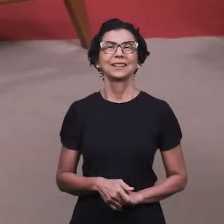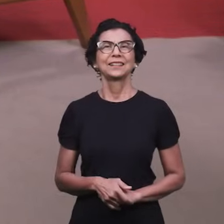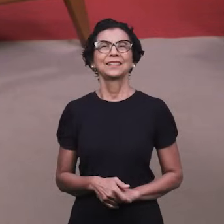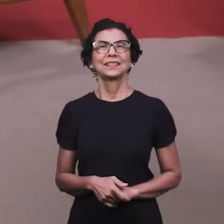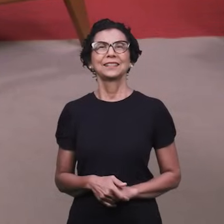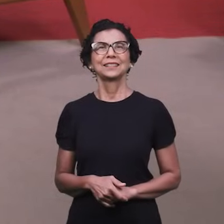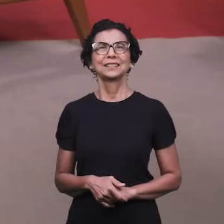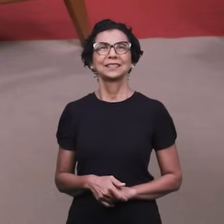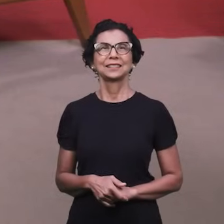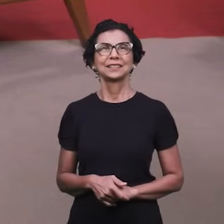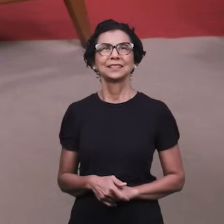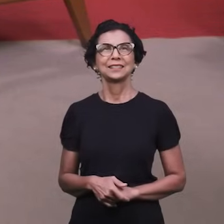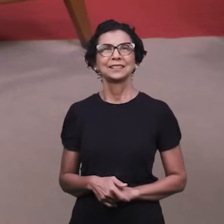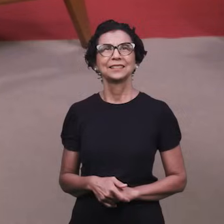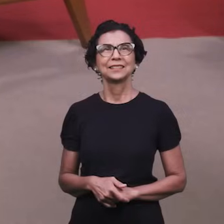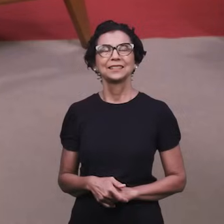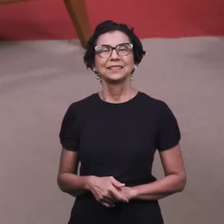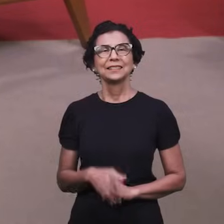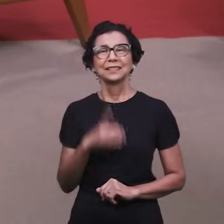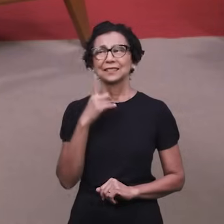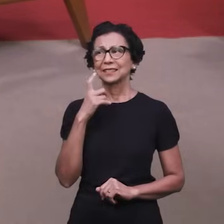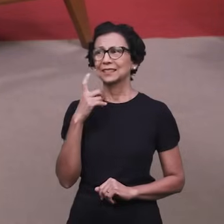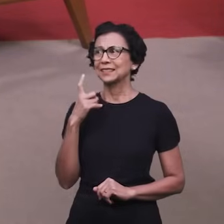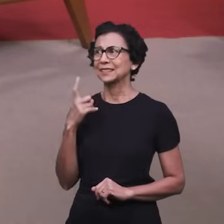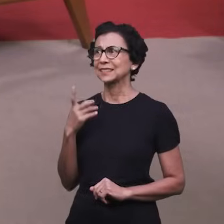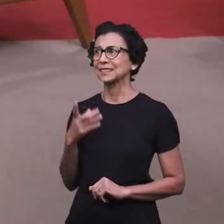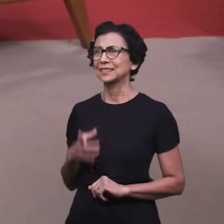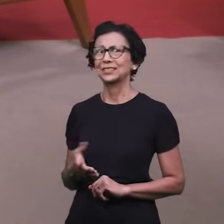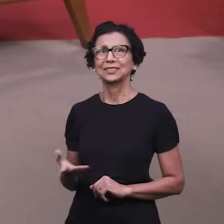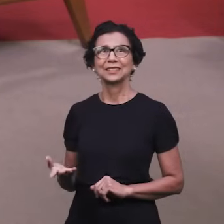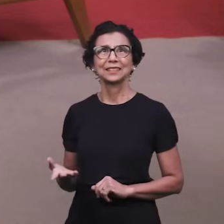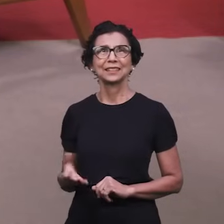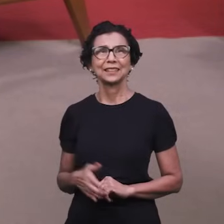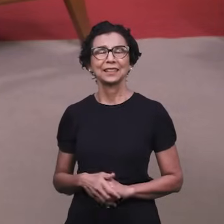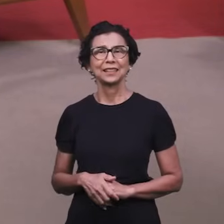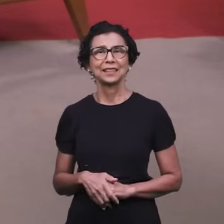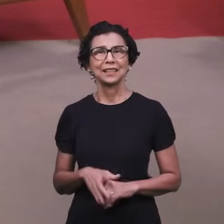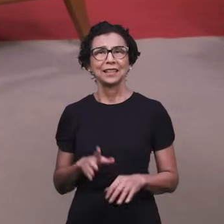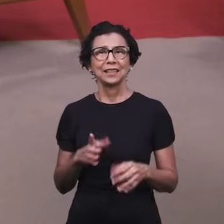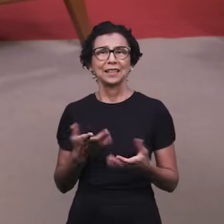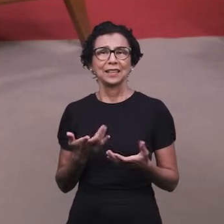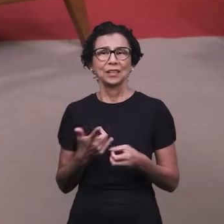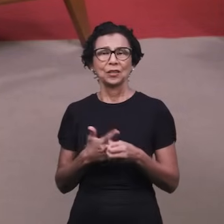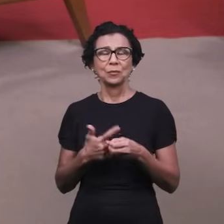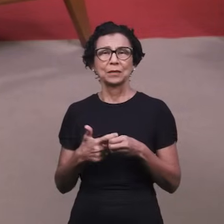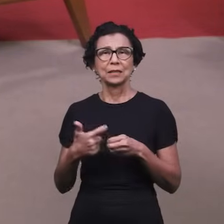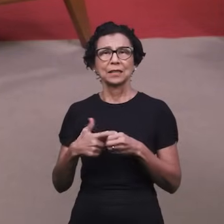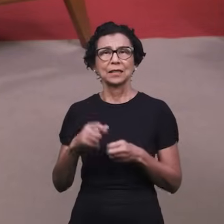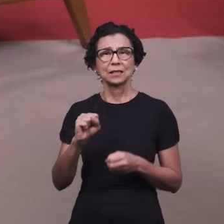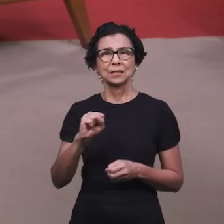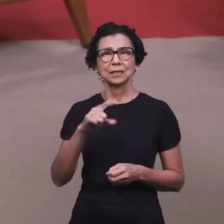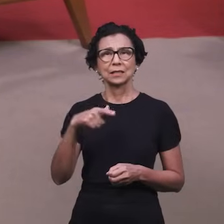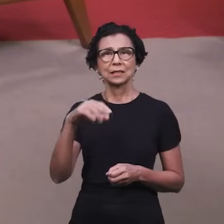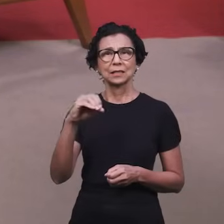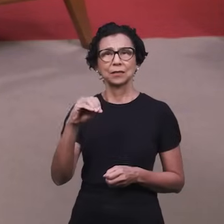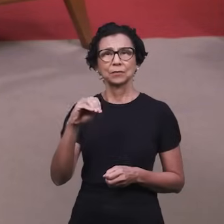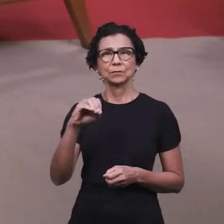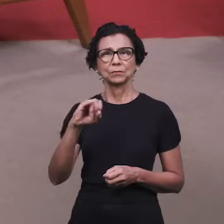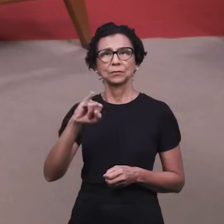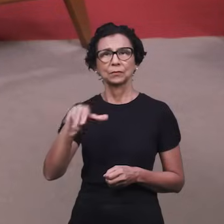canal. É interessante, né? Porque é uma cidade, né? São José dos Campos, né?